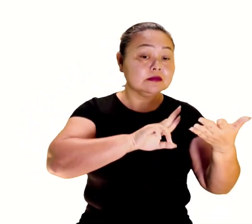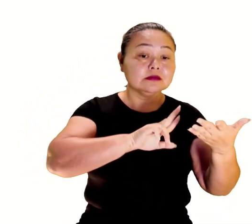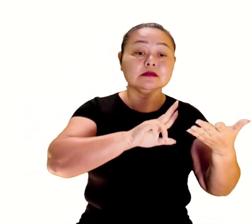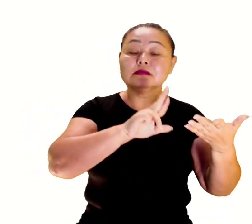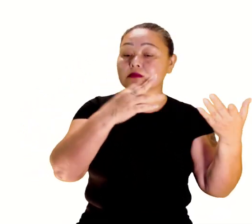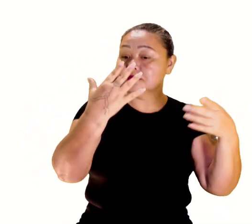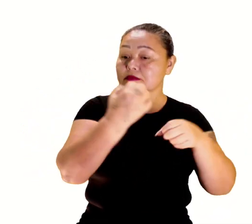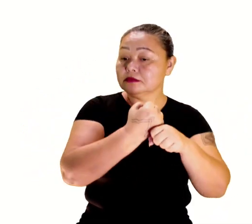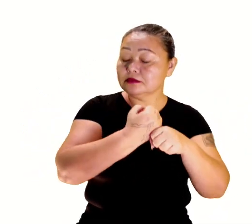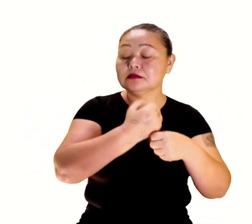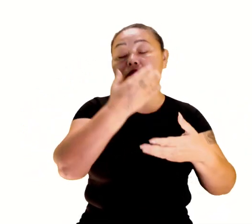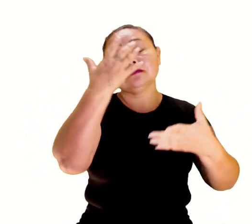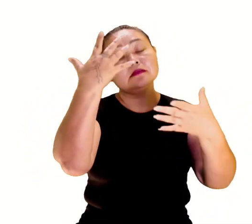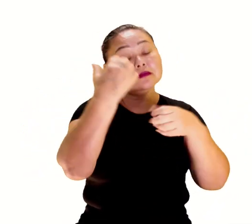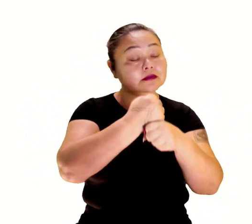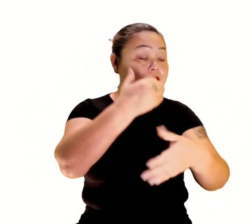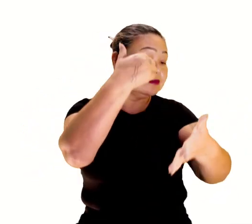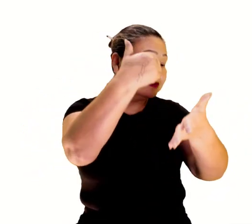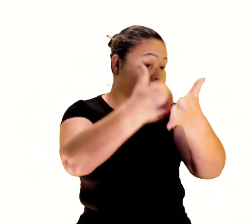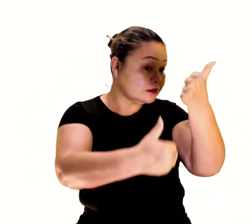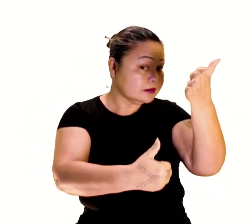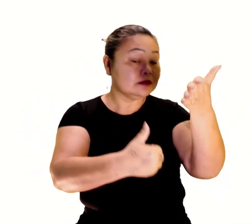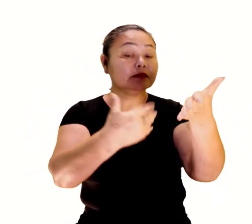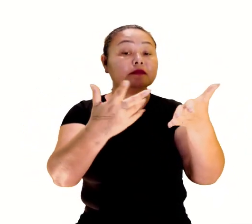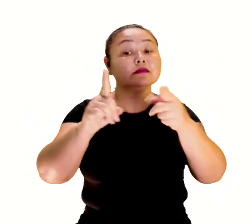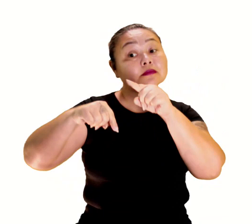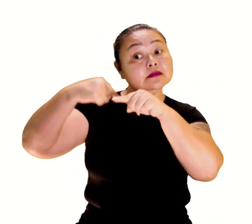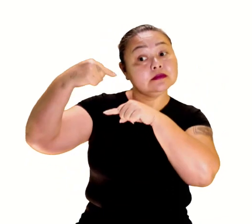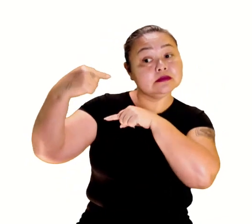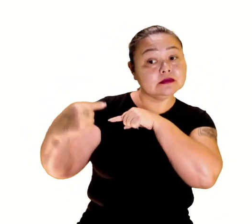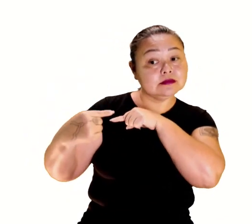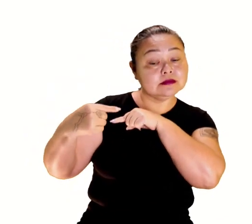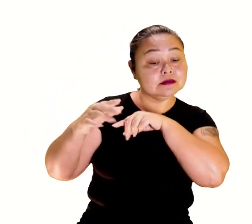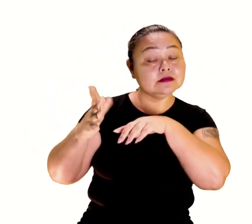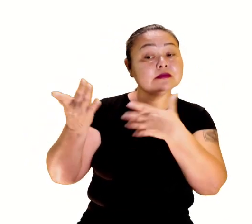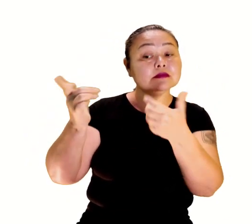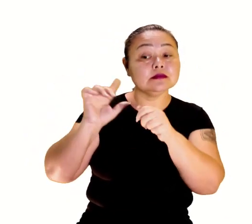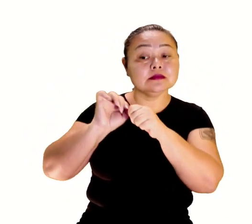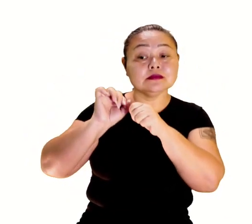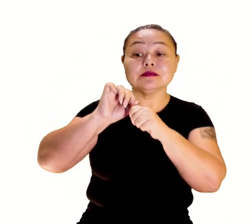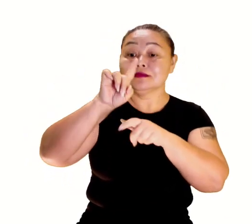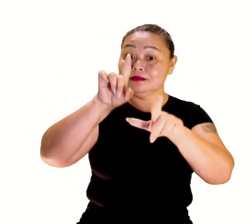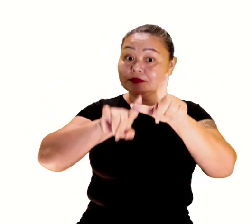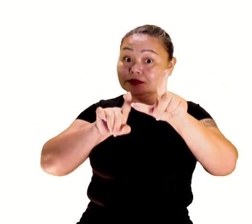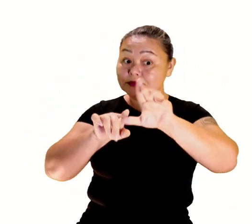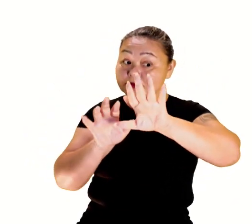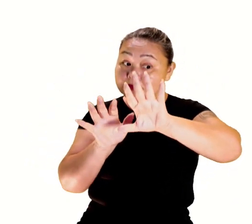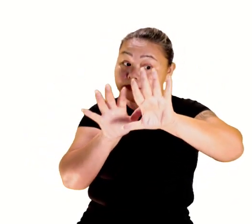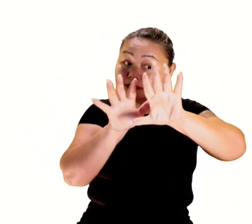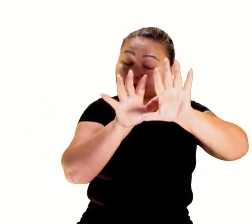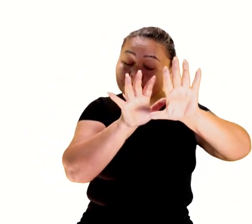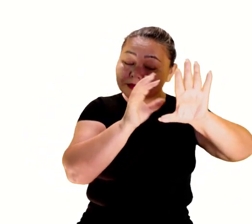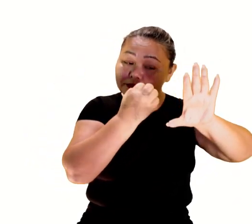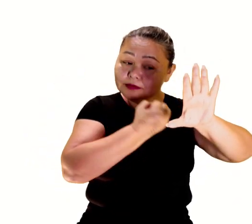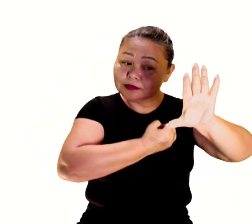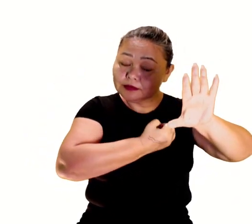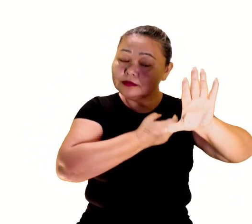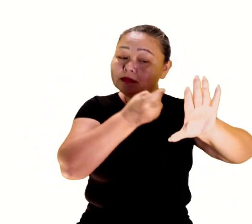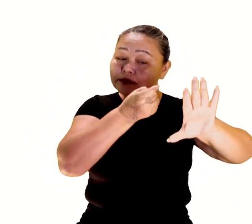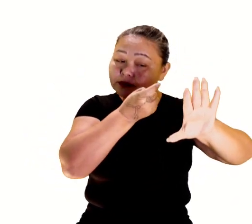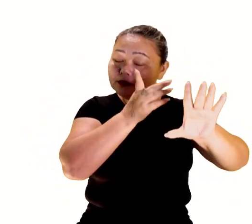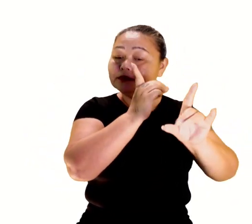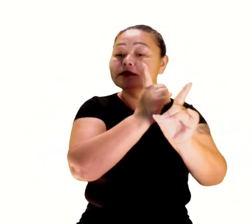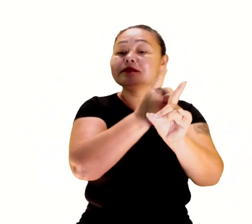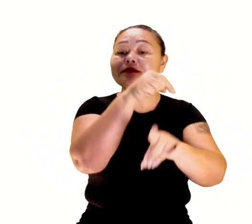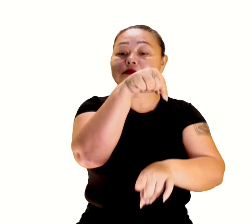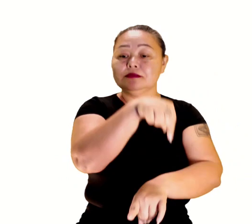Isso. Somar, subtrair, né? E depois vamos isolar a incógnita. Então, porque no final eu quero um valor de x também, não quero?